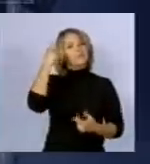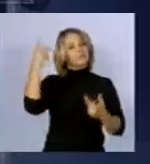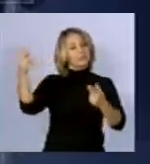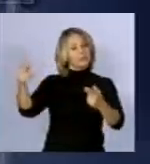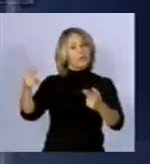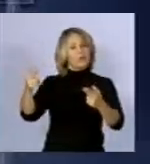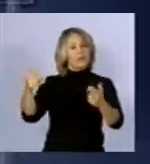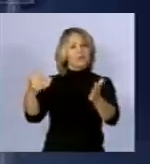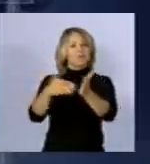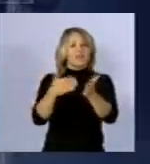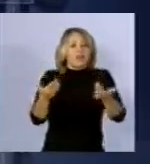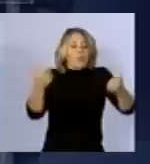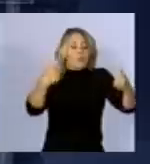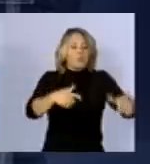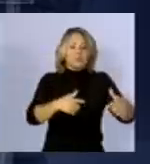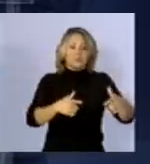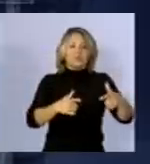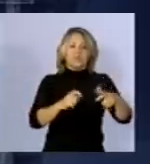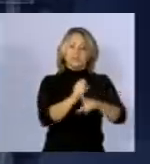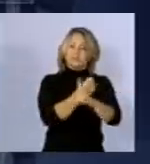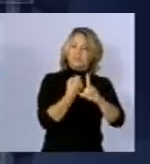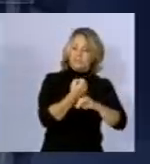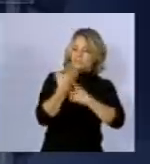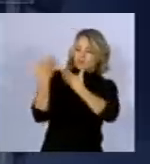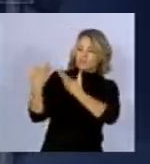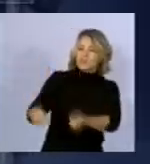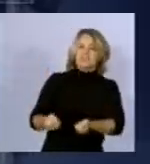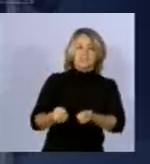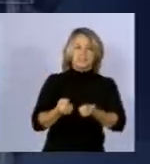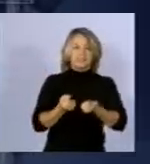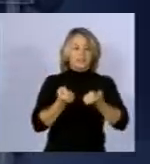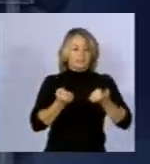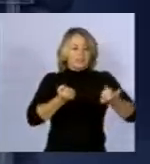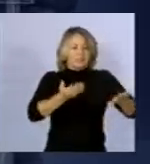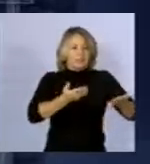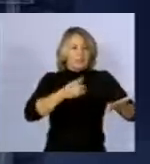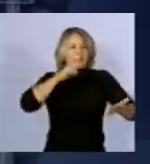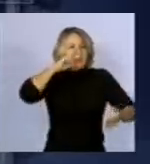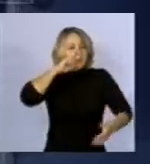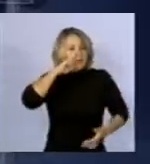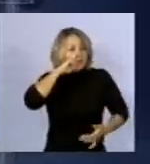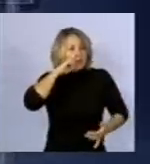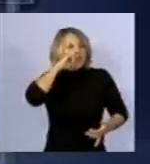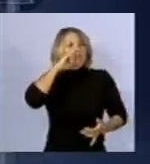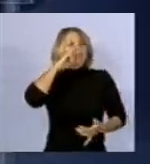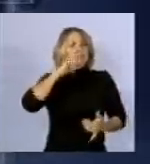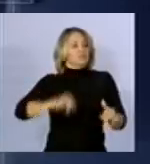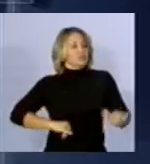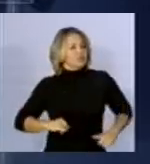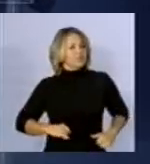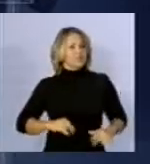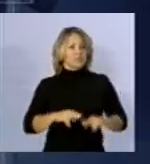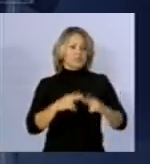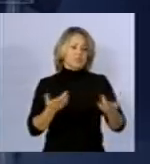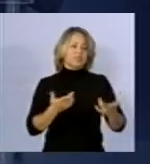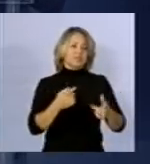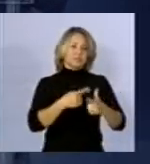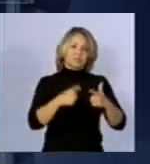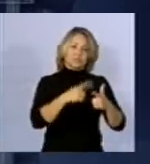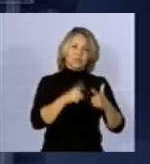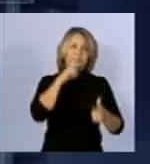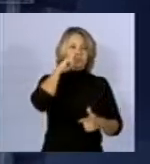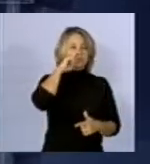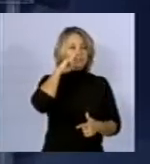sociedade brasileira tolerará o a exposição dos nossos cidadãos a esse risco que